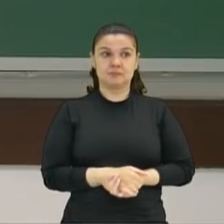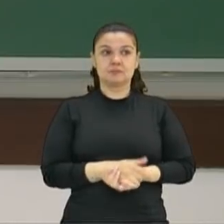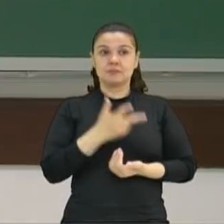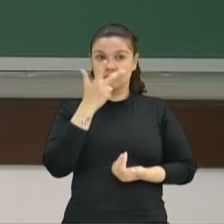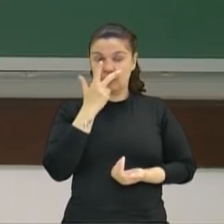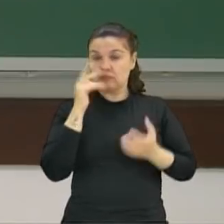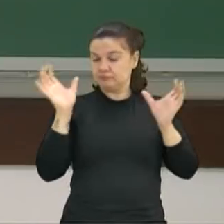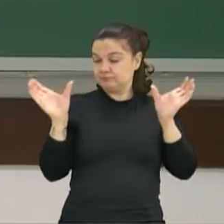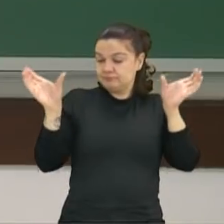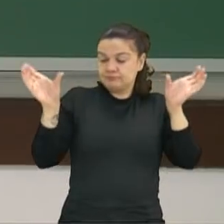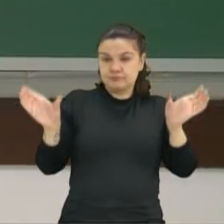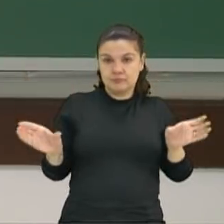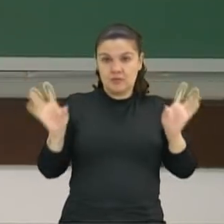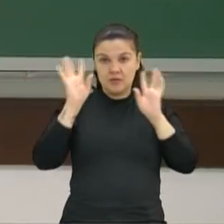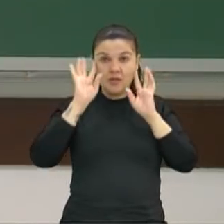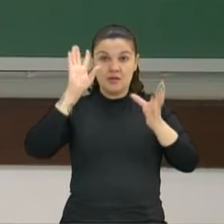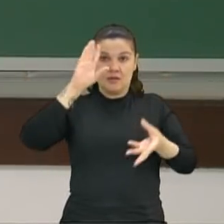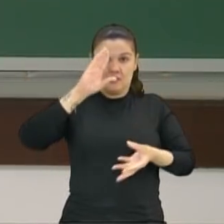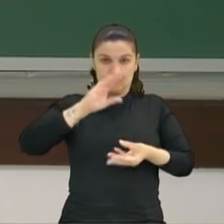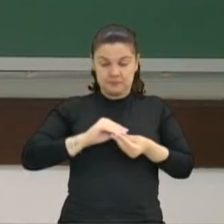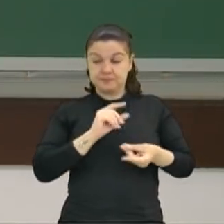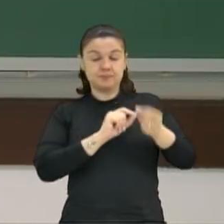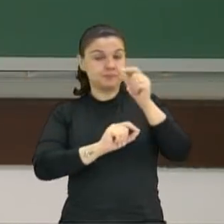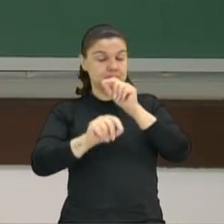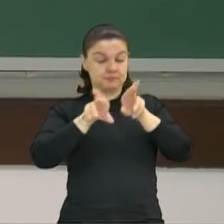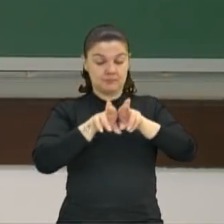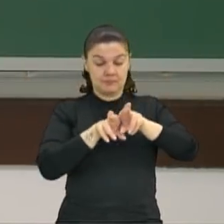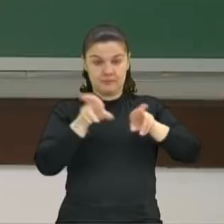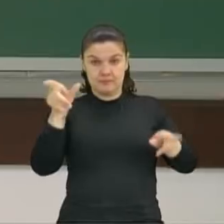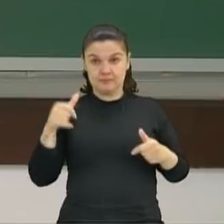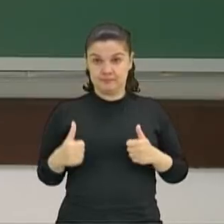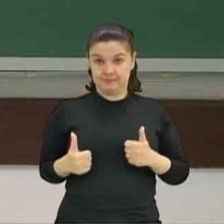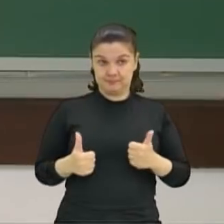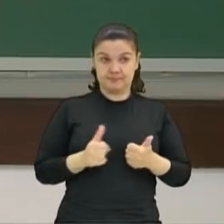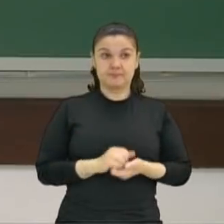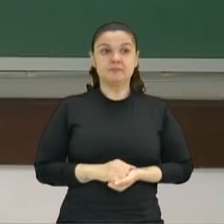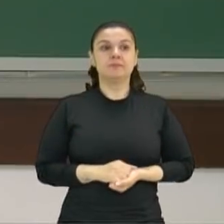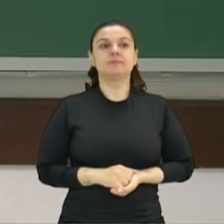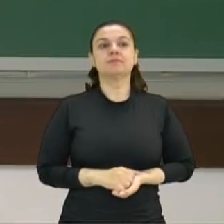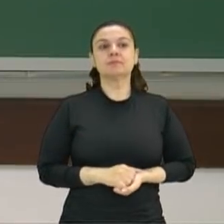aqui vocês conseguiram assimilar bem essa diferença.